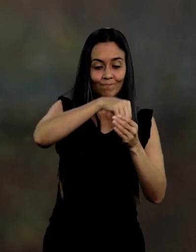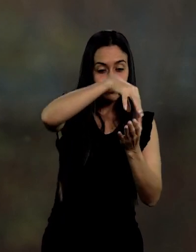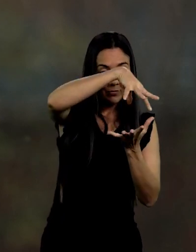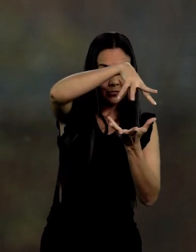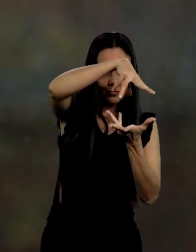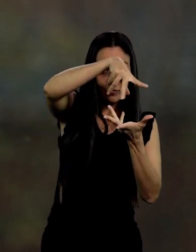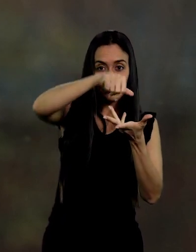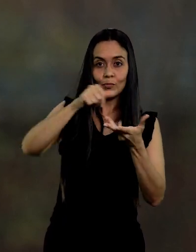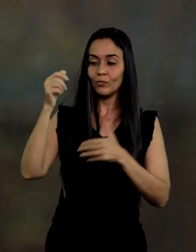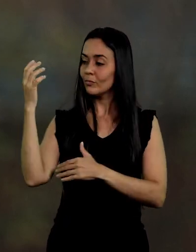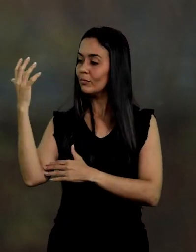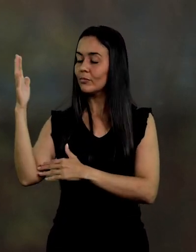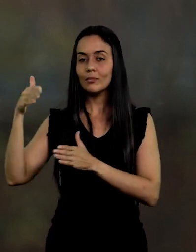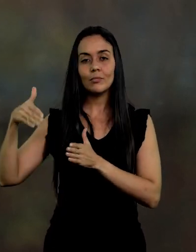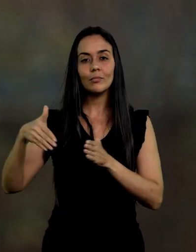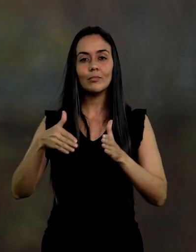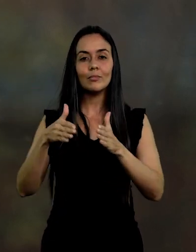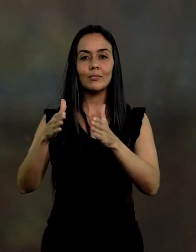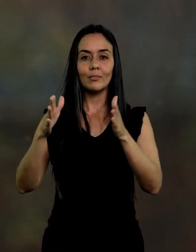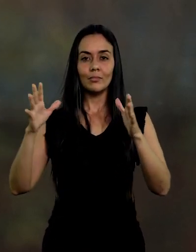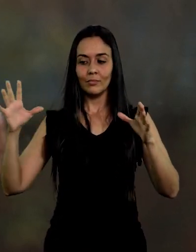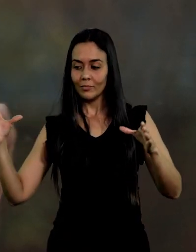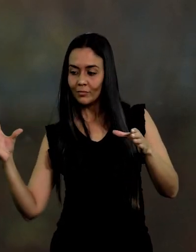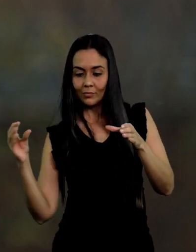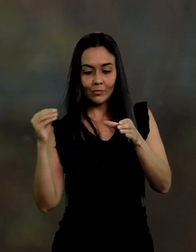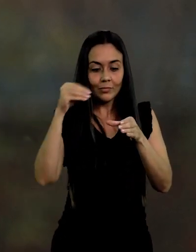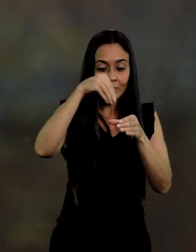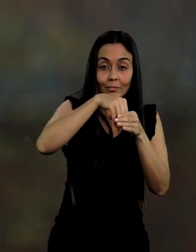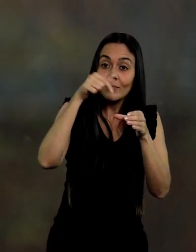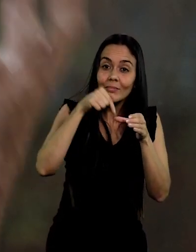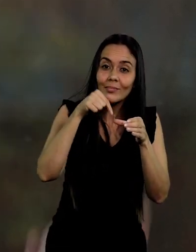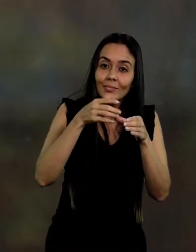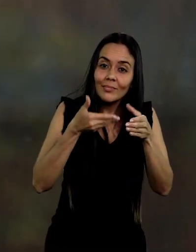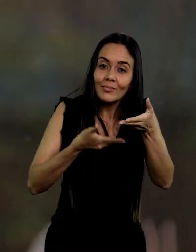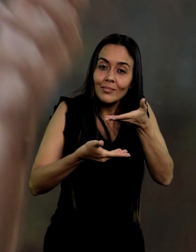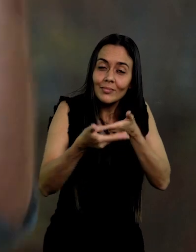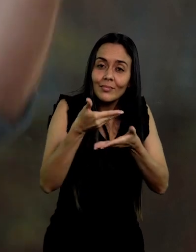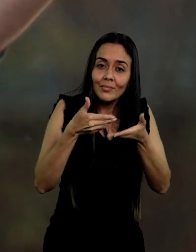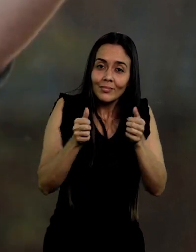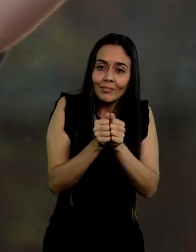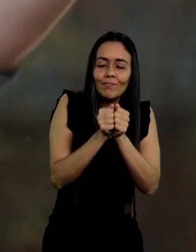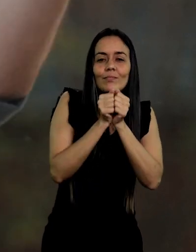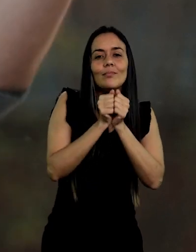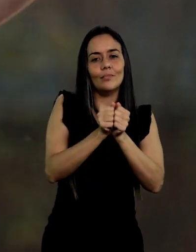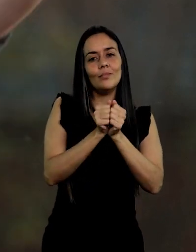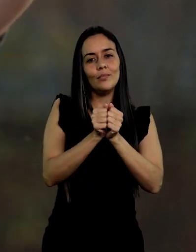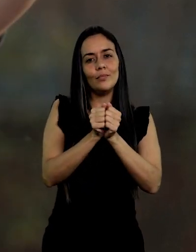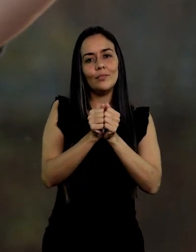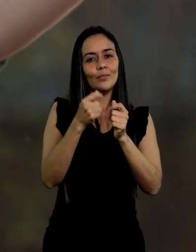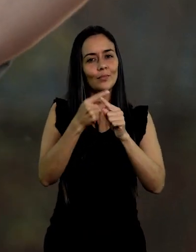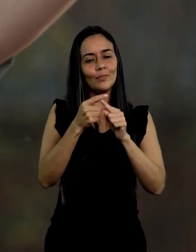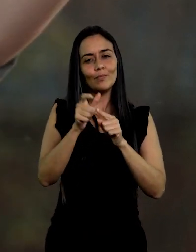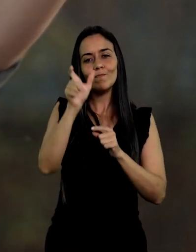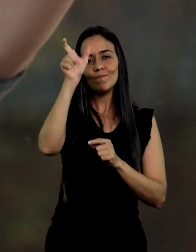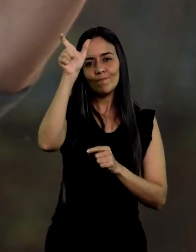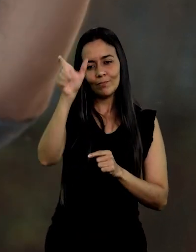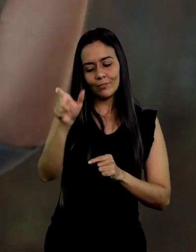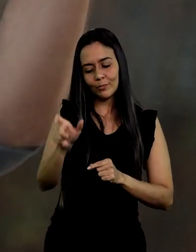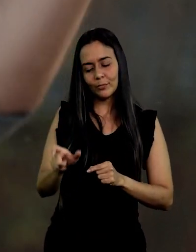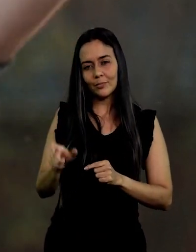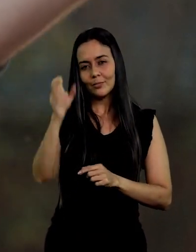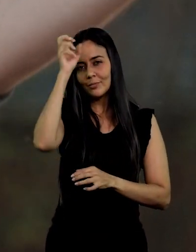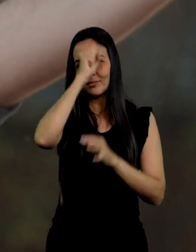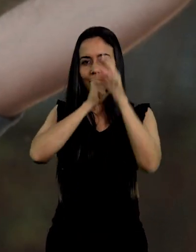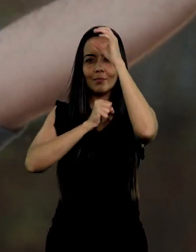feita pelo homem, pelo ser humano e para o ser humano, a gente poder se relacionar, e nesse sentido eu acho que um grande aprendizado,